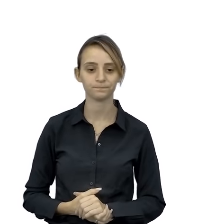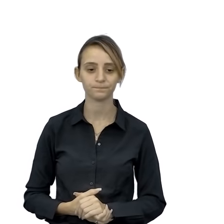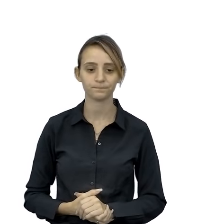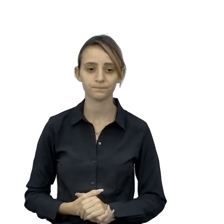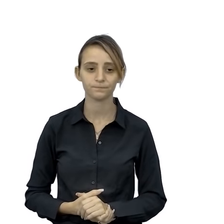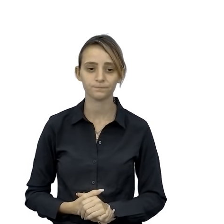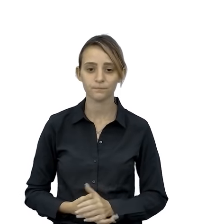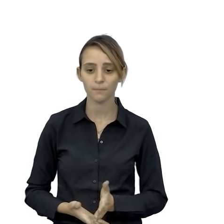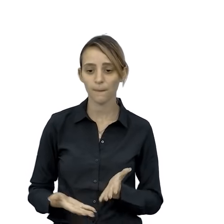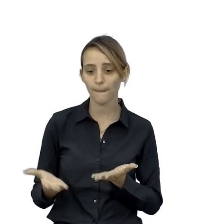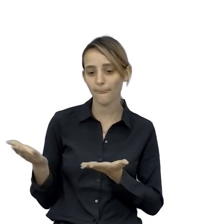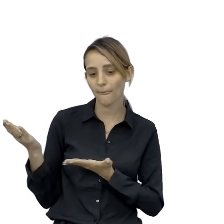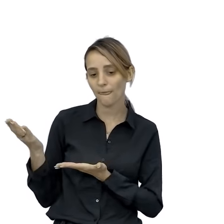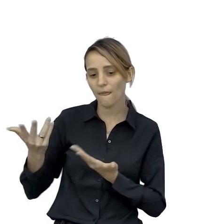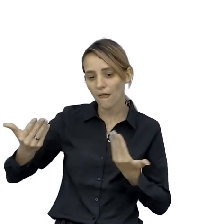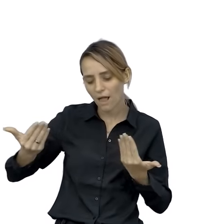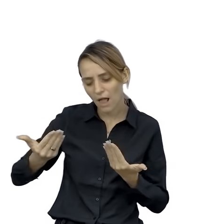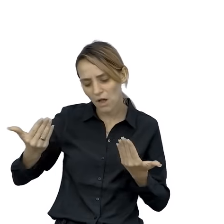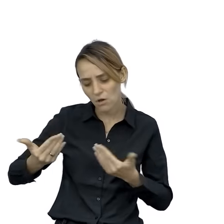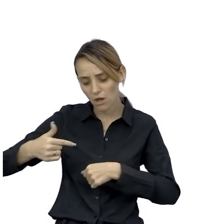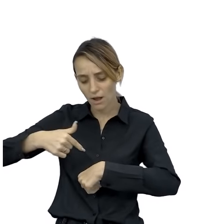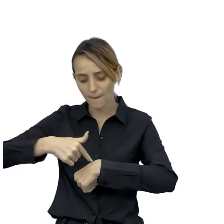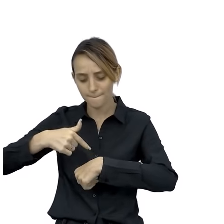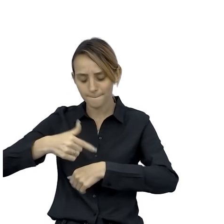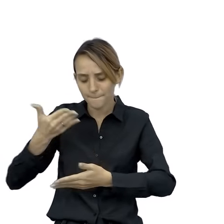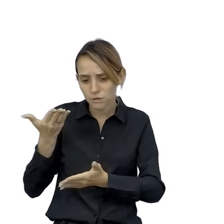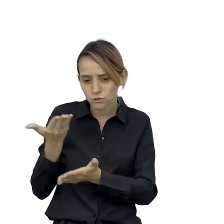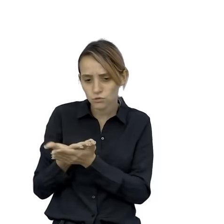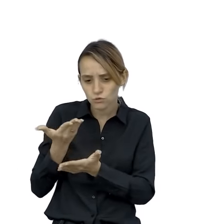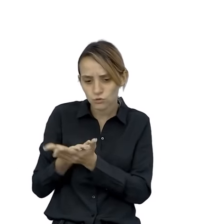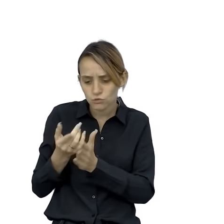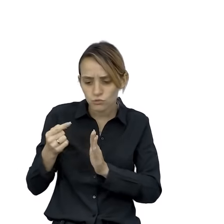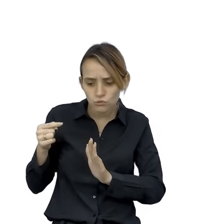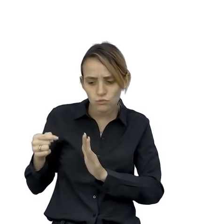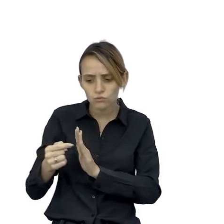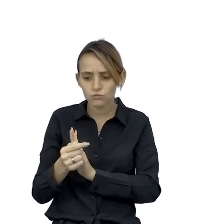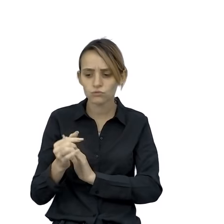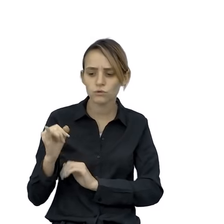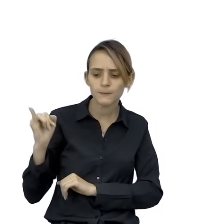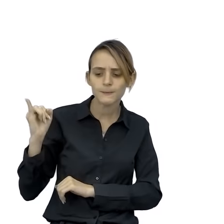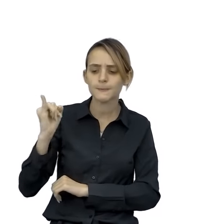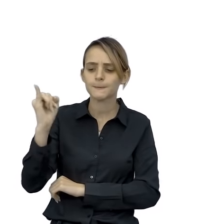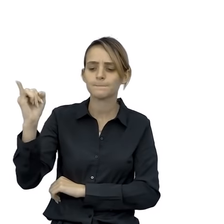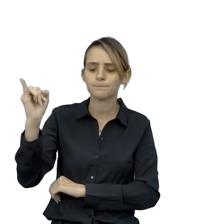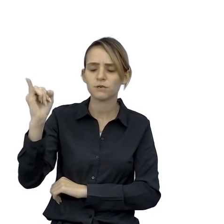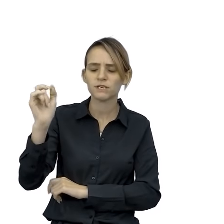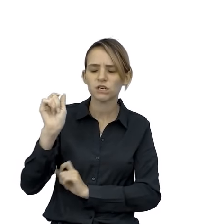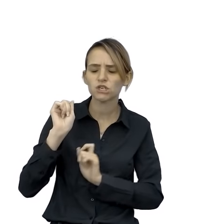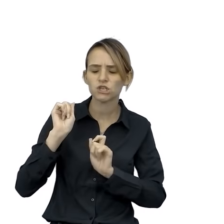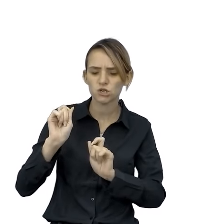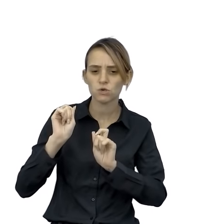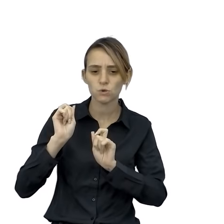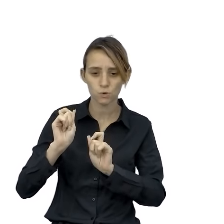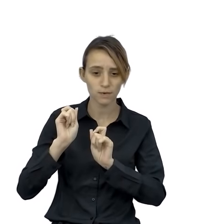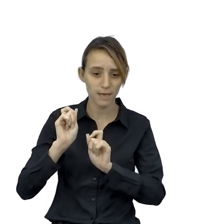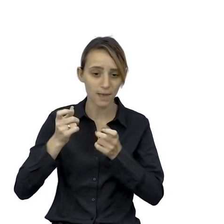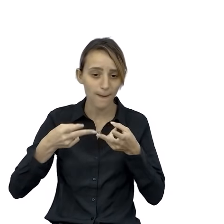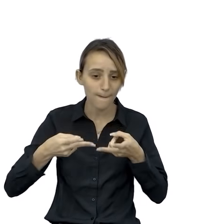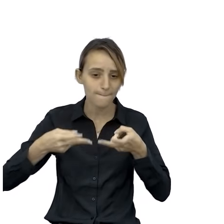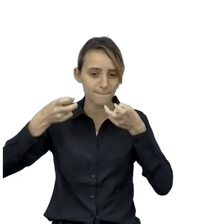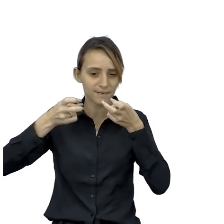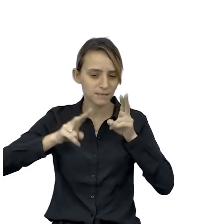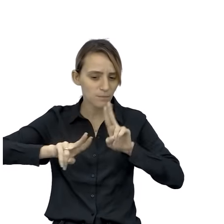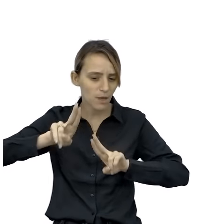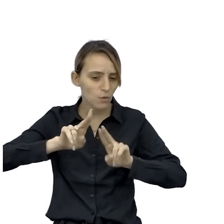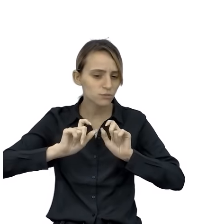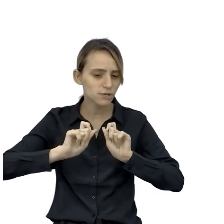Então, neste momento, gente, de estudo e aprofundamento, que é muito importante, deve ser bastante valorizado e bem utilizado aí